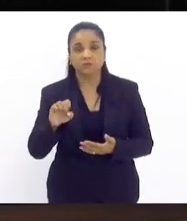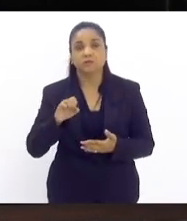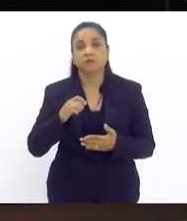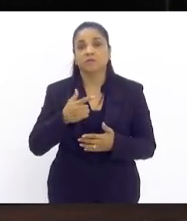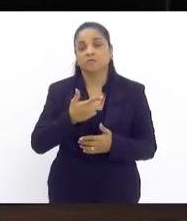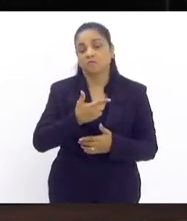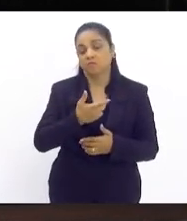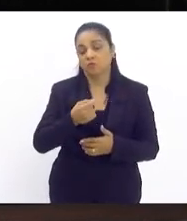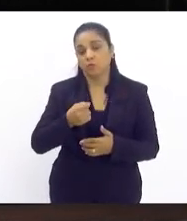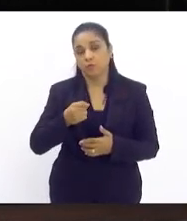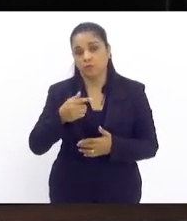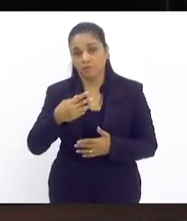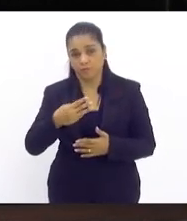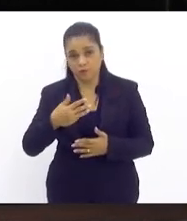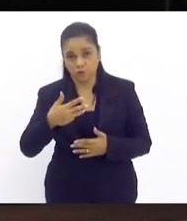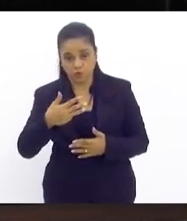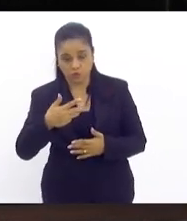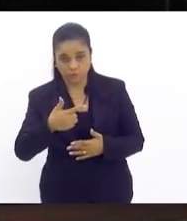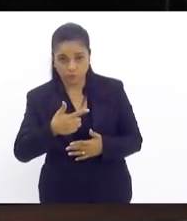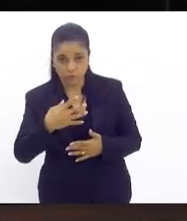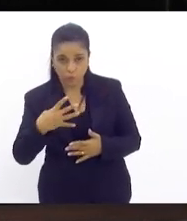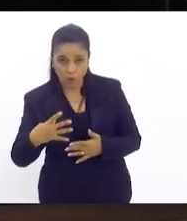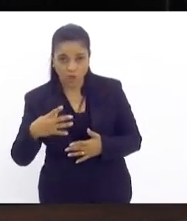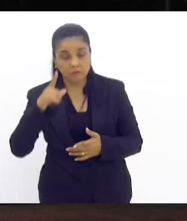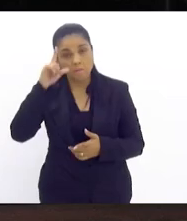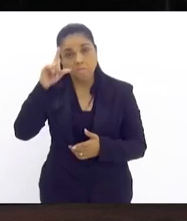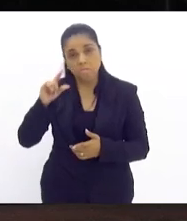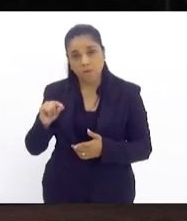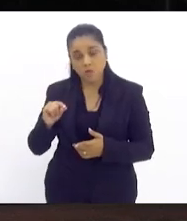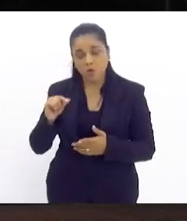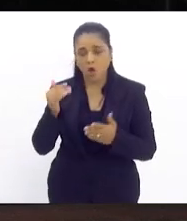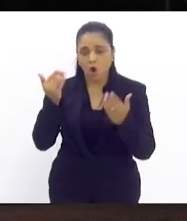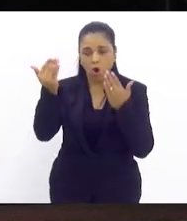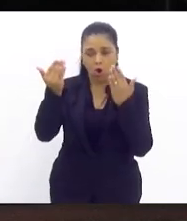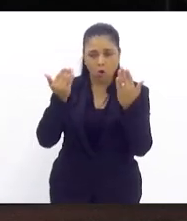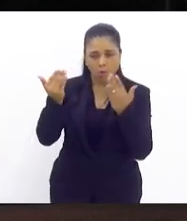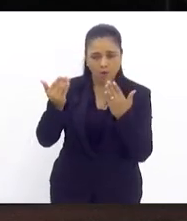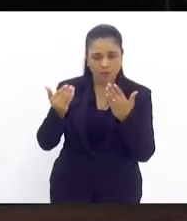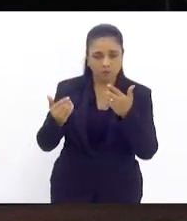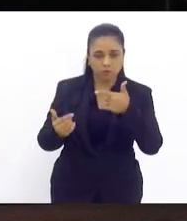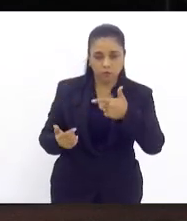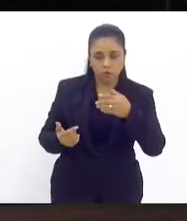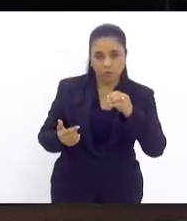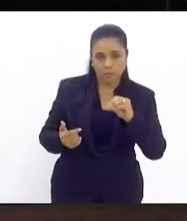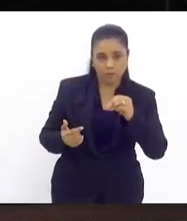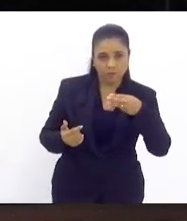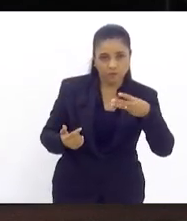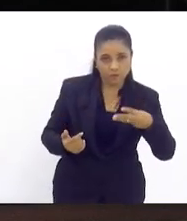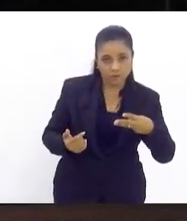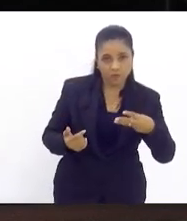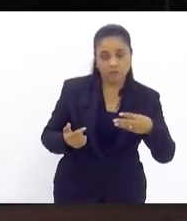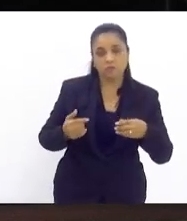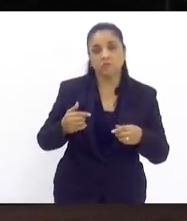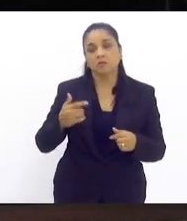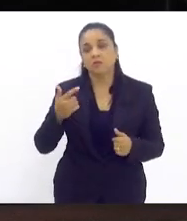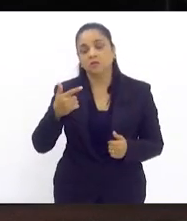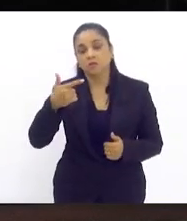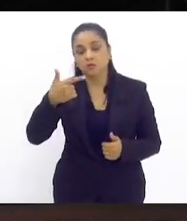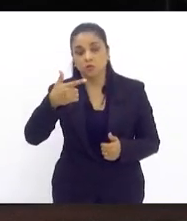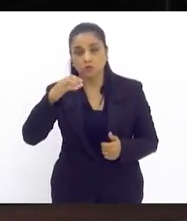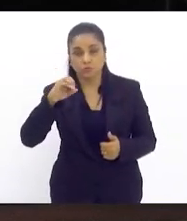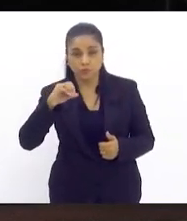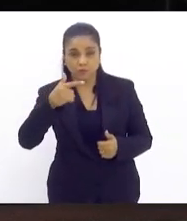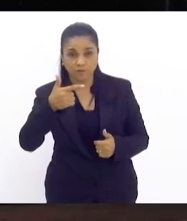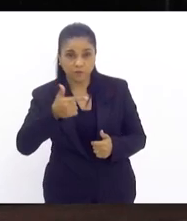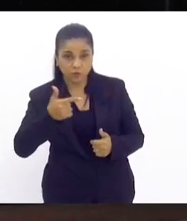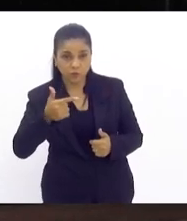é menor comparando os dados de 2023 e os dados de 2022. Há uma